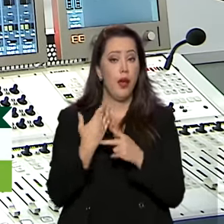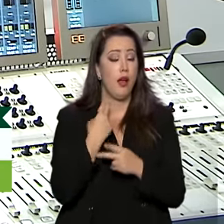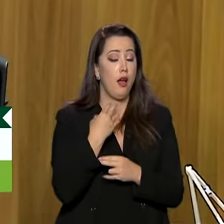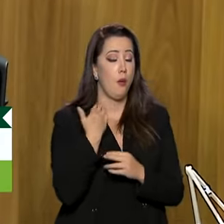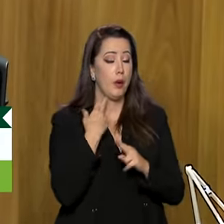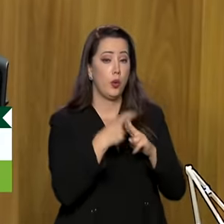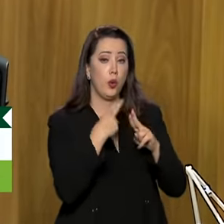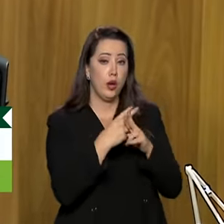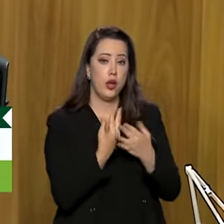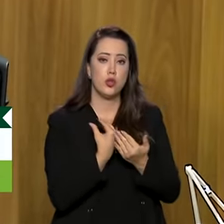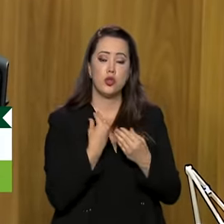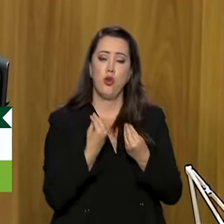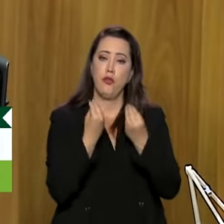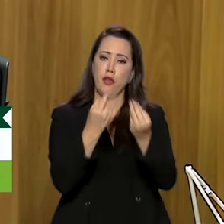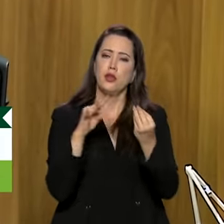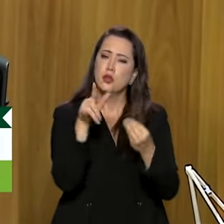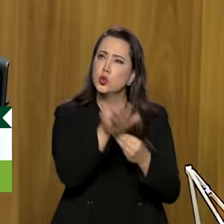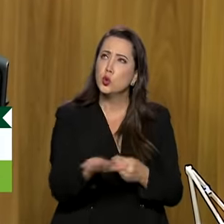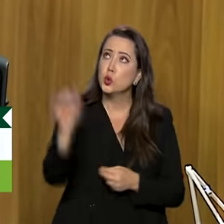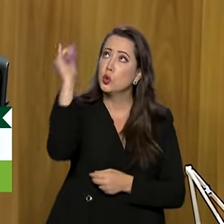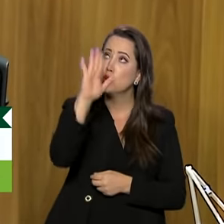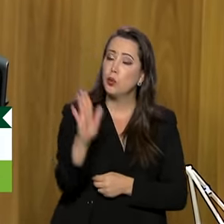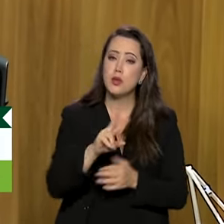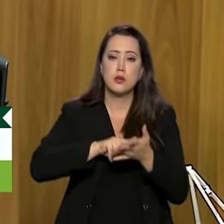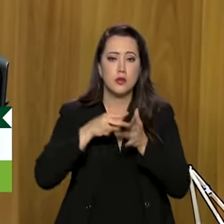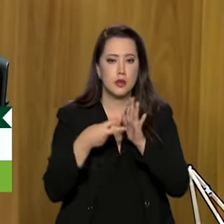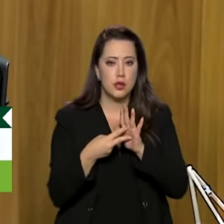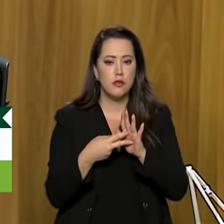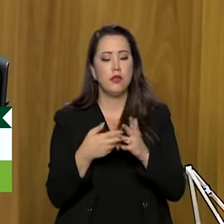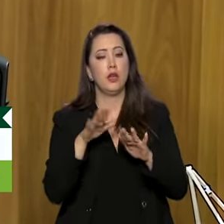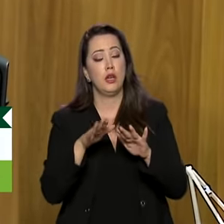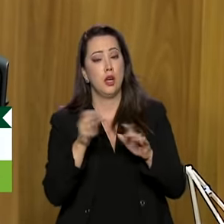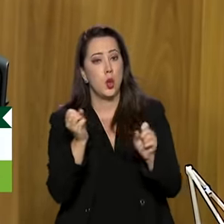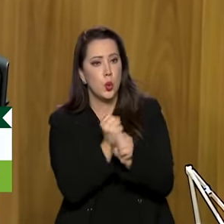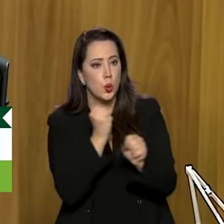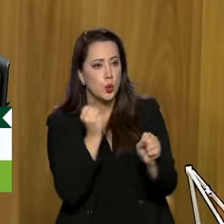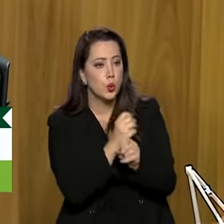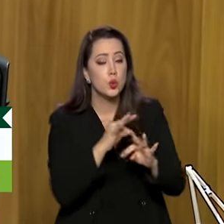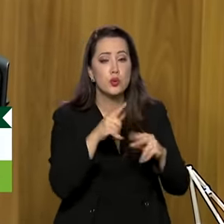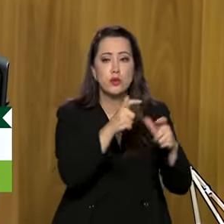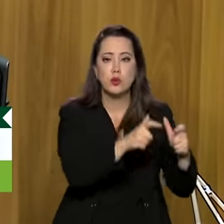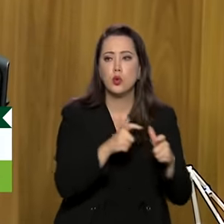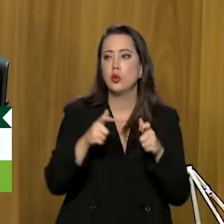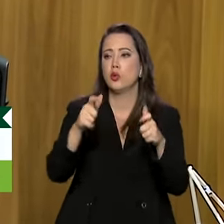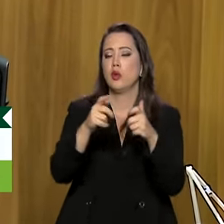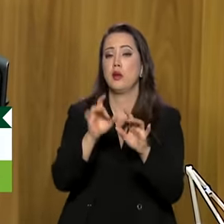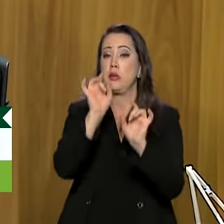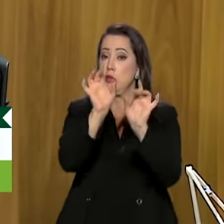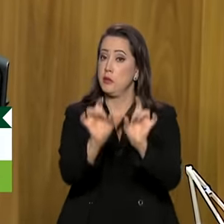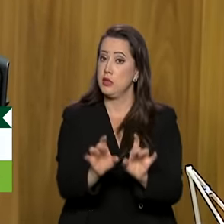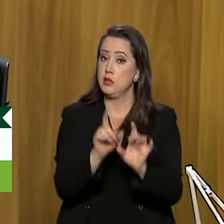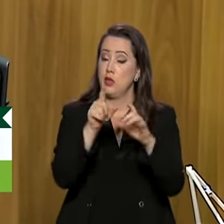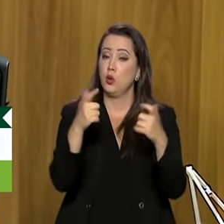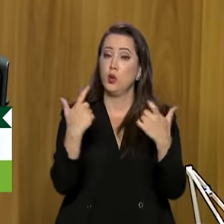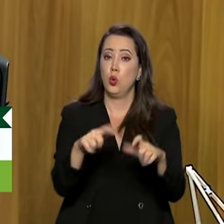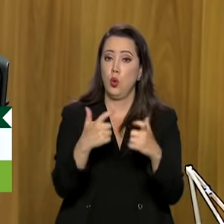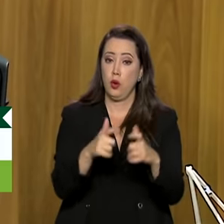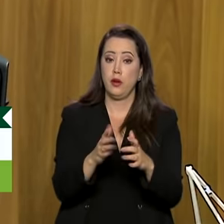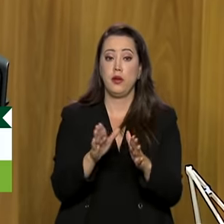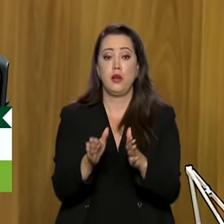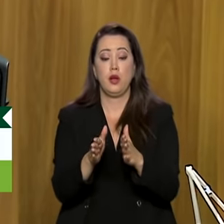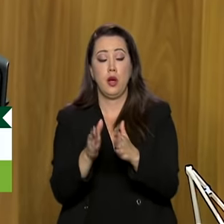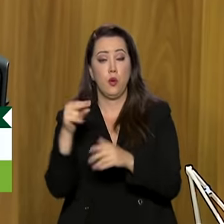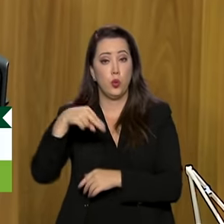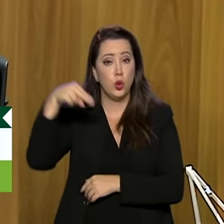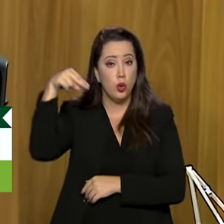empréstimos por todo o Brasil ou seja construções em todo o Brasil em especial no interior da